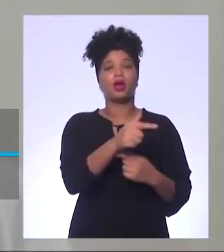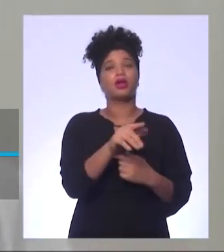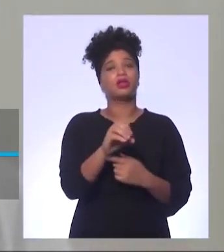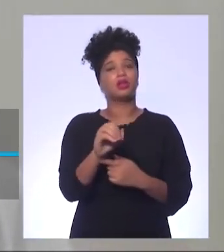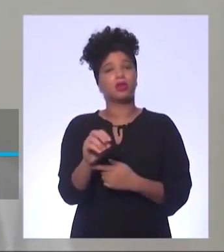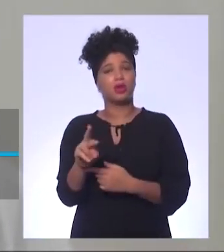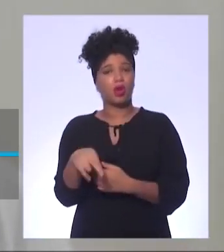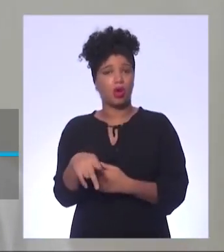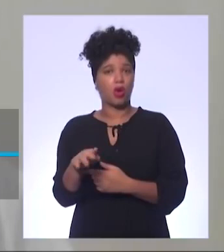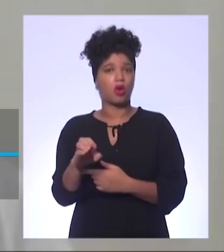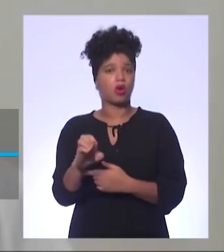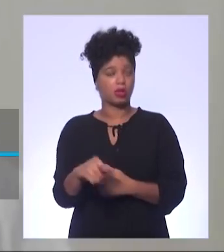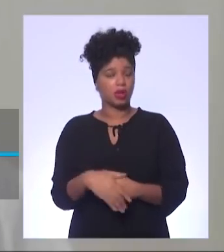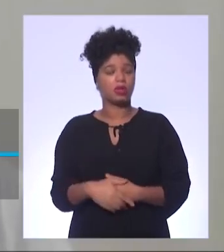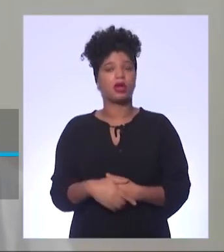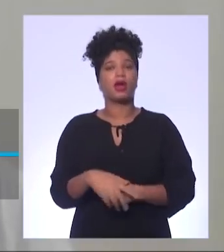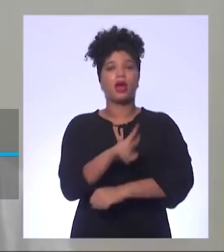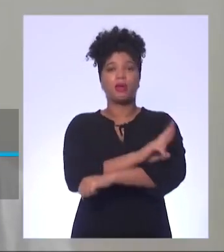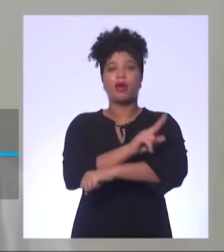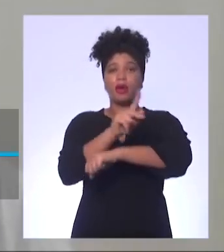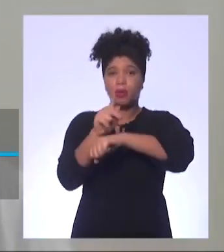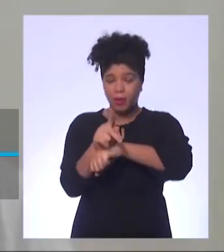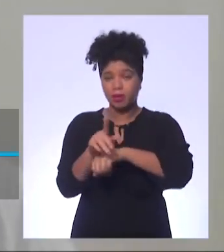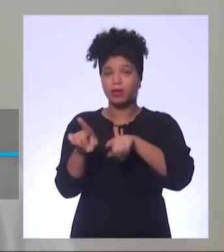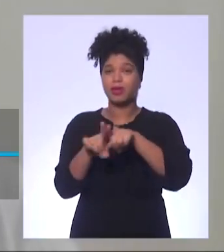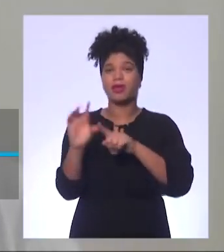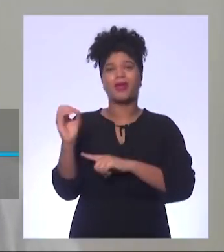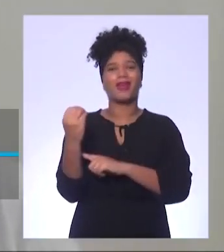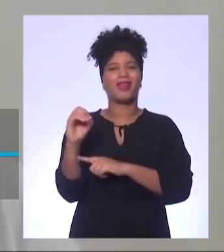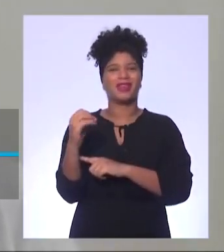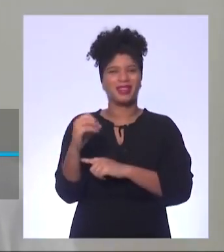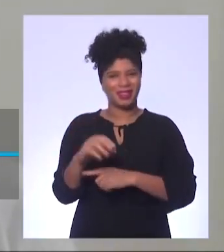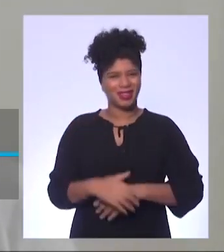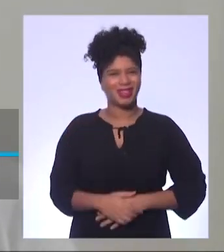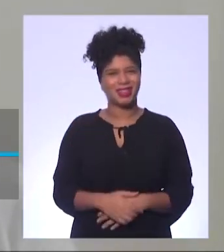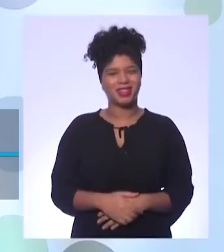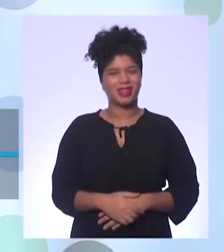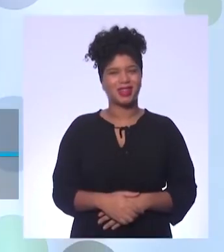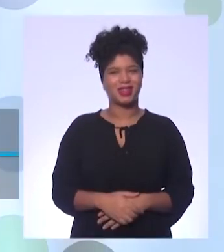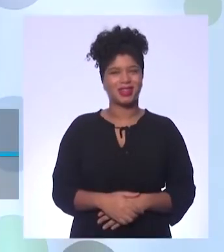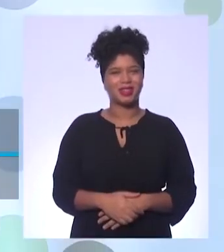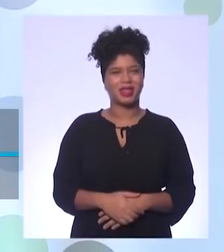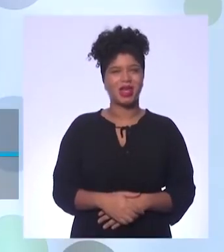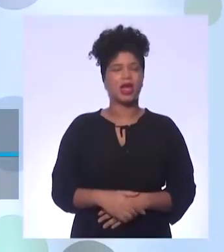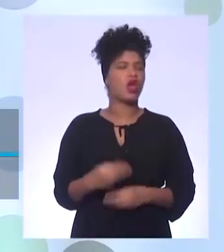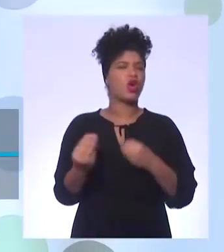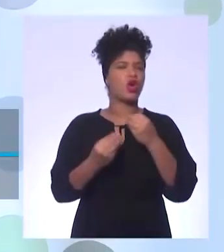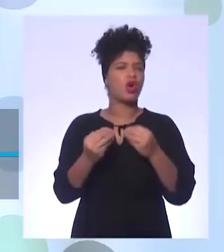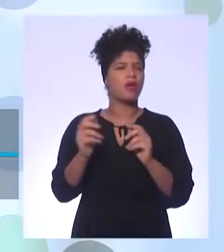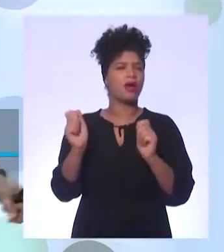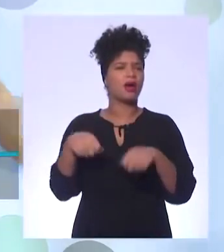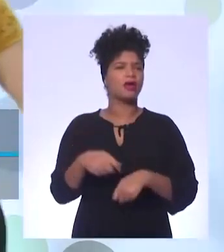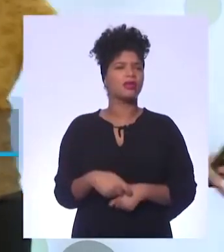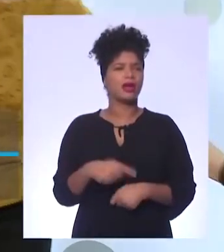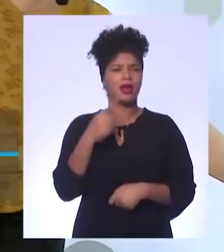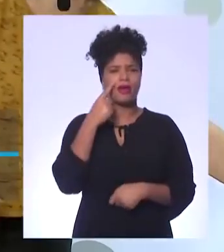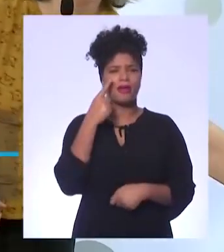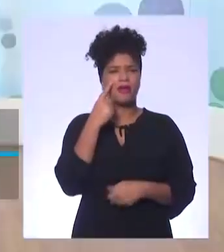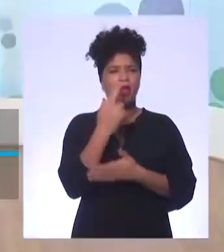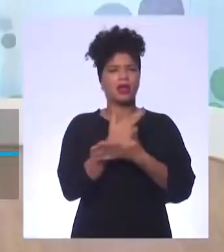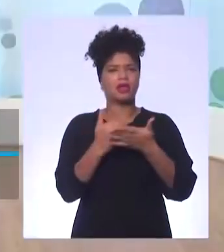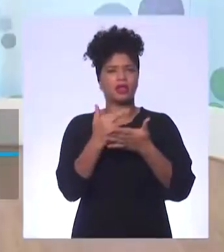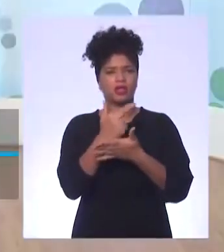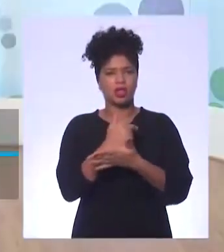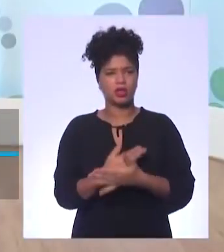Ribeirão Preto, Itapetininga e Osasco. Professora Roberta, como é que vai ficar essa figura? Vamos lá. Antes disso, eu quero dar só